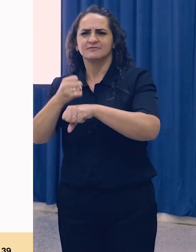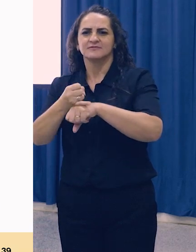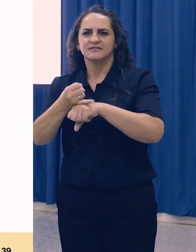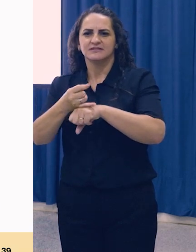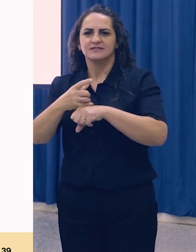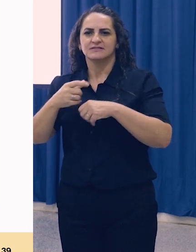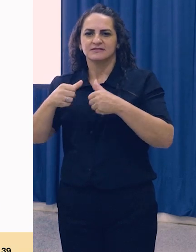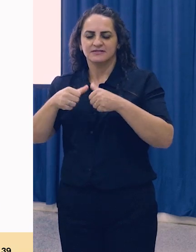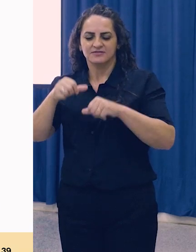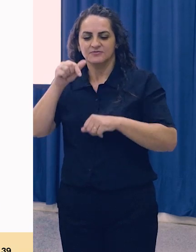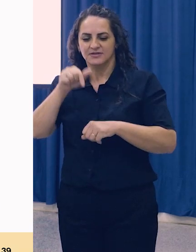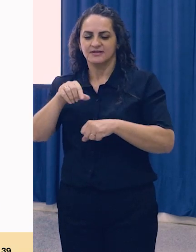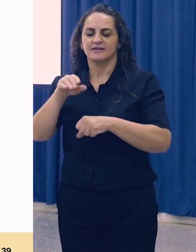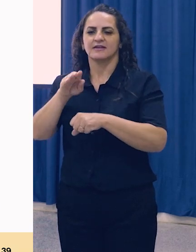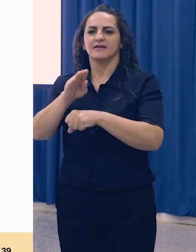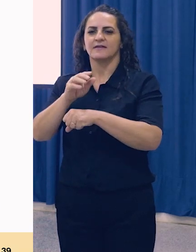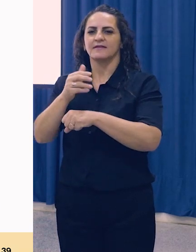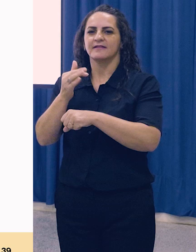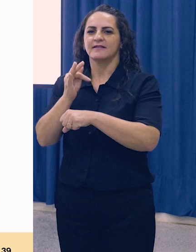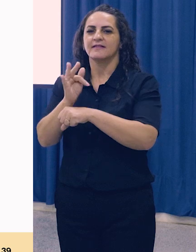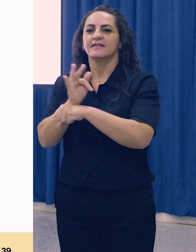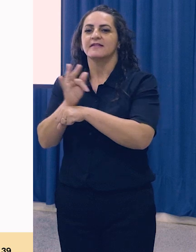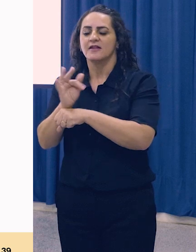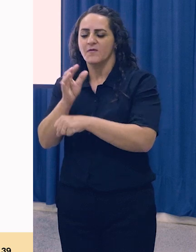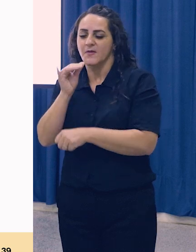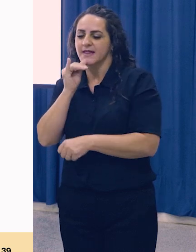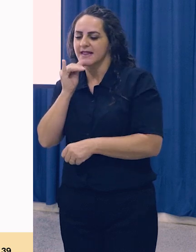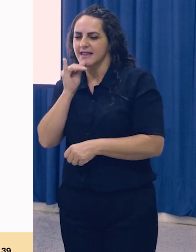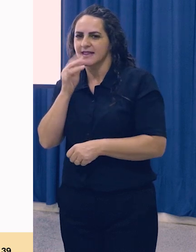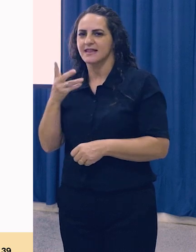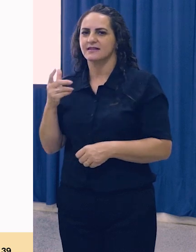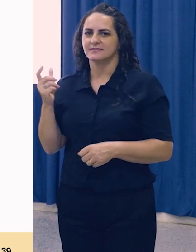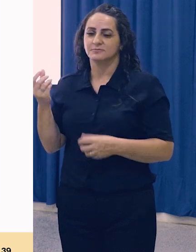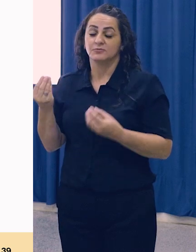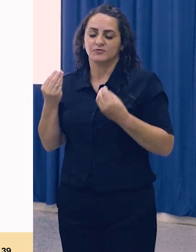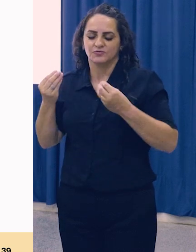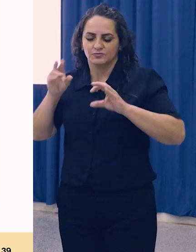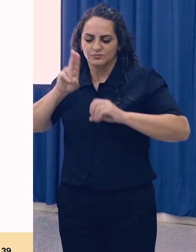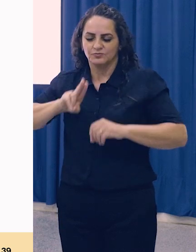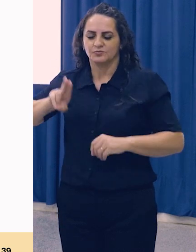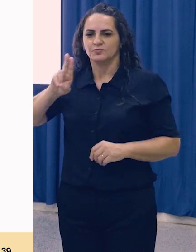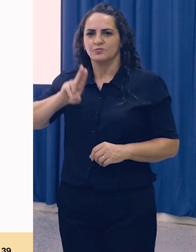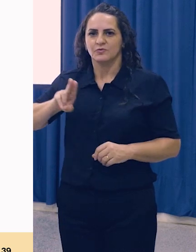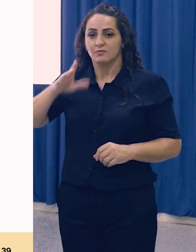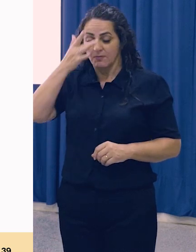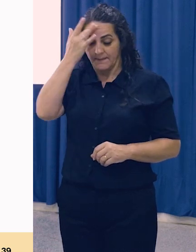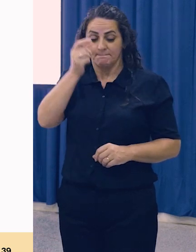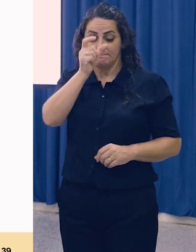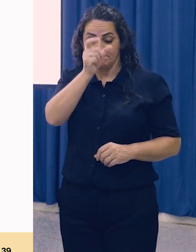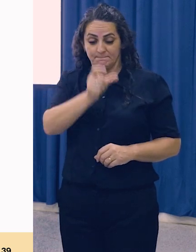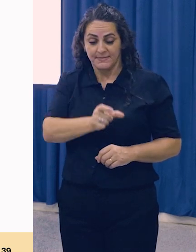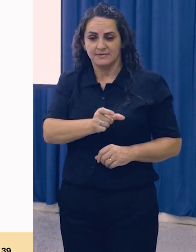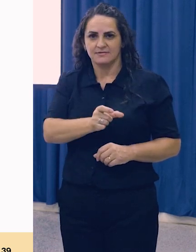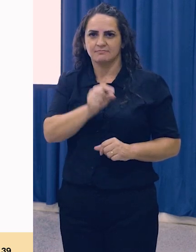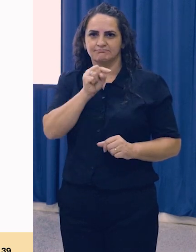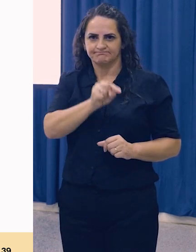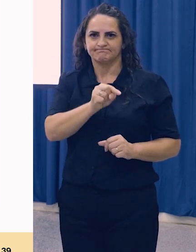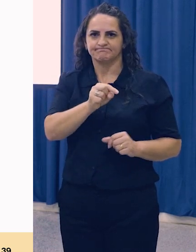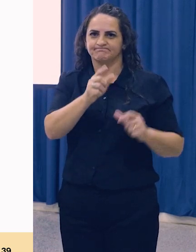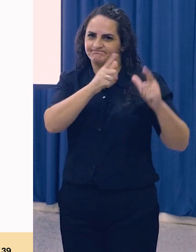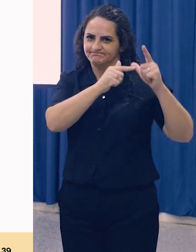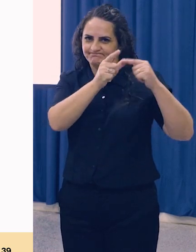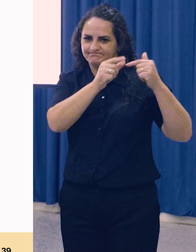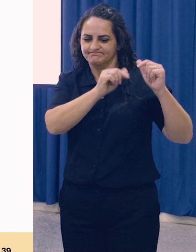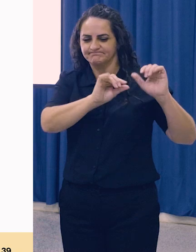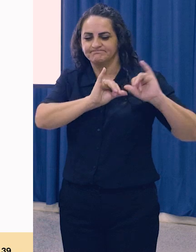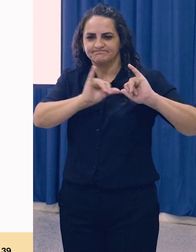nesse filme, olha que bacana. Então aqui tem vários exemplos de como a gente utilizou a pessoa deles, né, o estrelato deles,